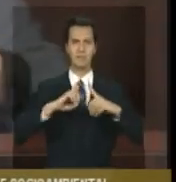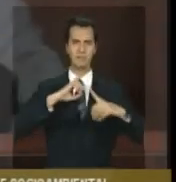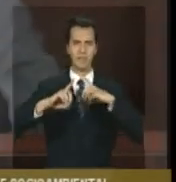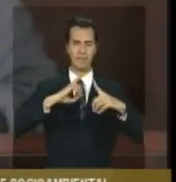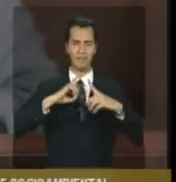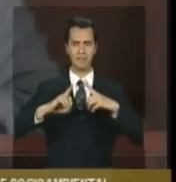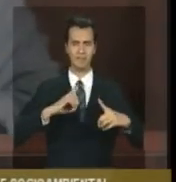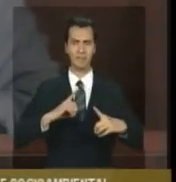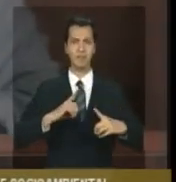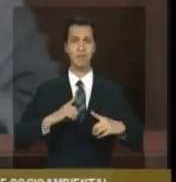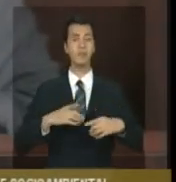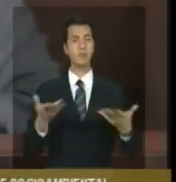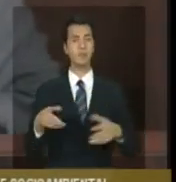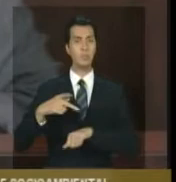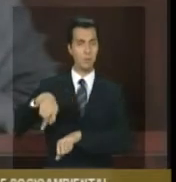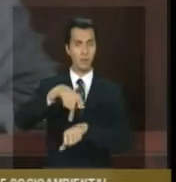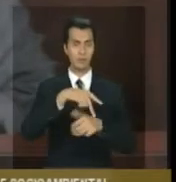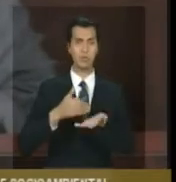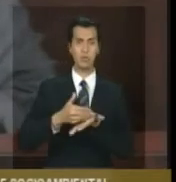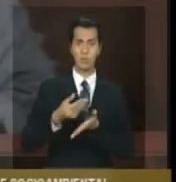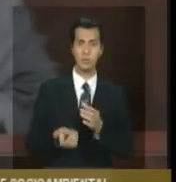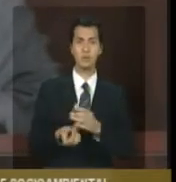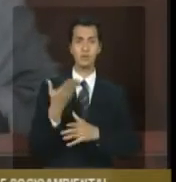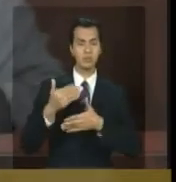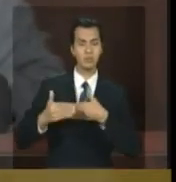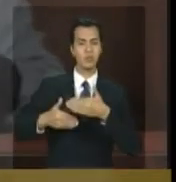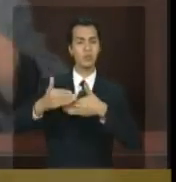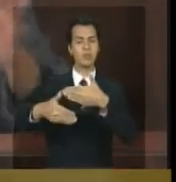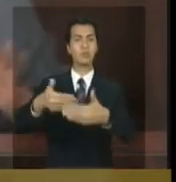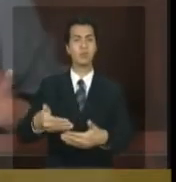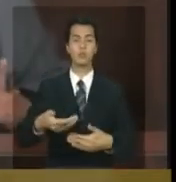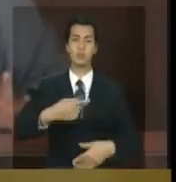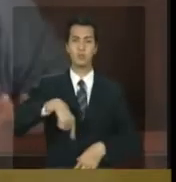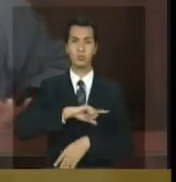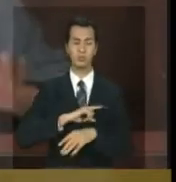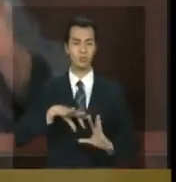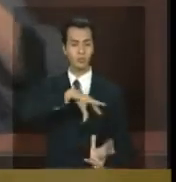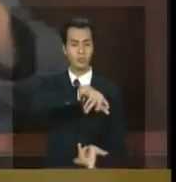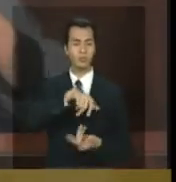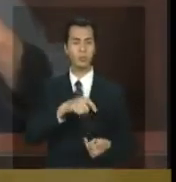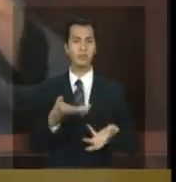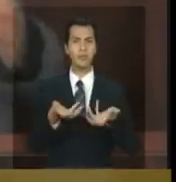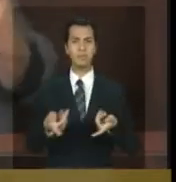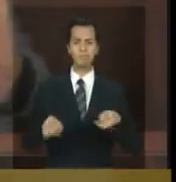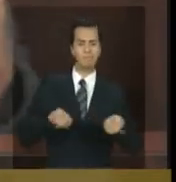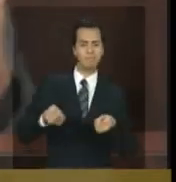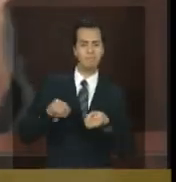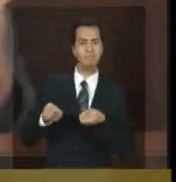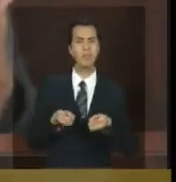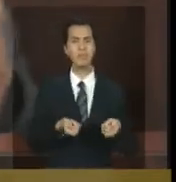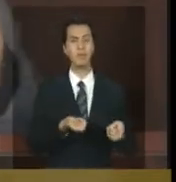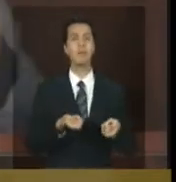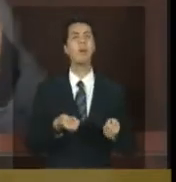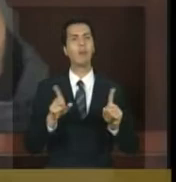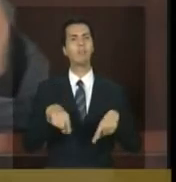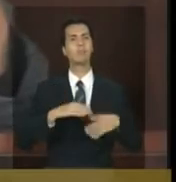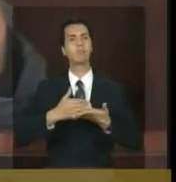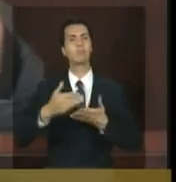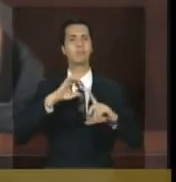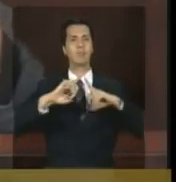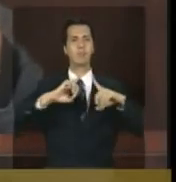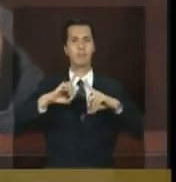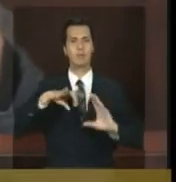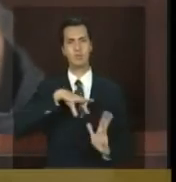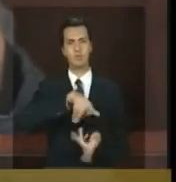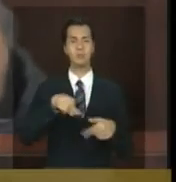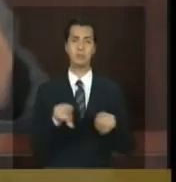Desenvolvidos, em desenvolvimento, emergentes, todos os quadros que a gente queira modular no planeta, é isso que é o debate internacional e que